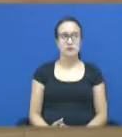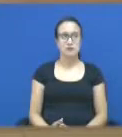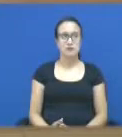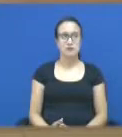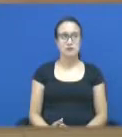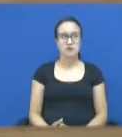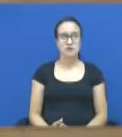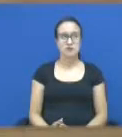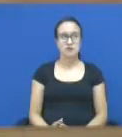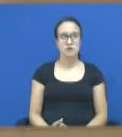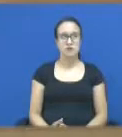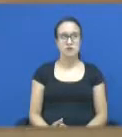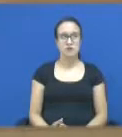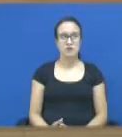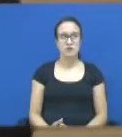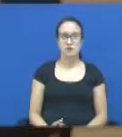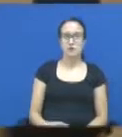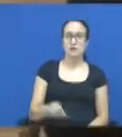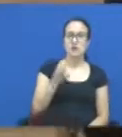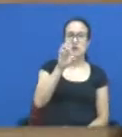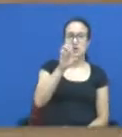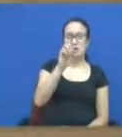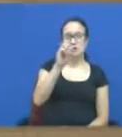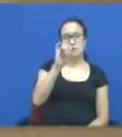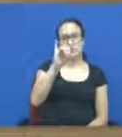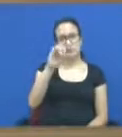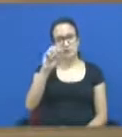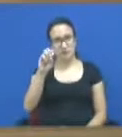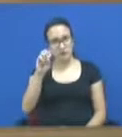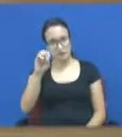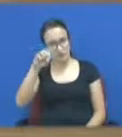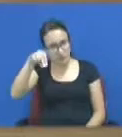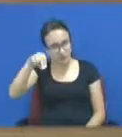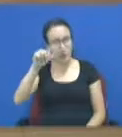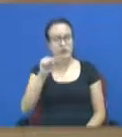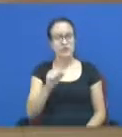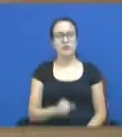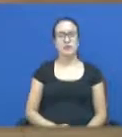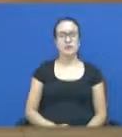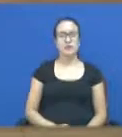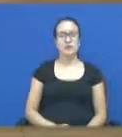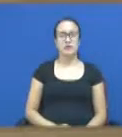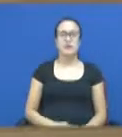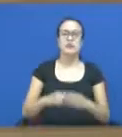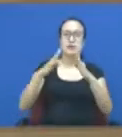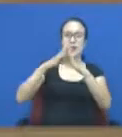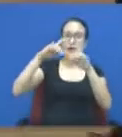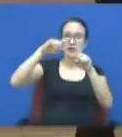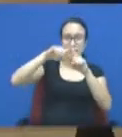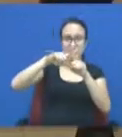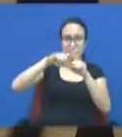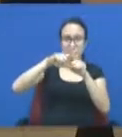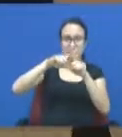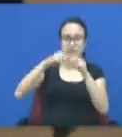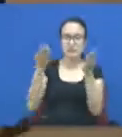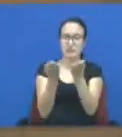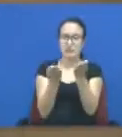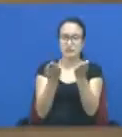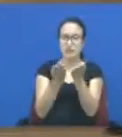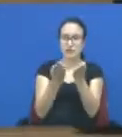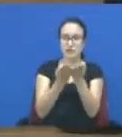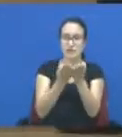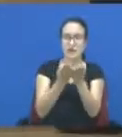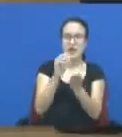Rodrigues do Amaral, da Igreja Evangélica Assembleia de Deus de Madureira, e discorrerá sobre a inauguração do